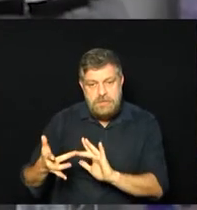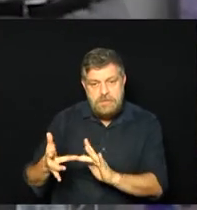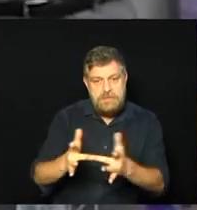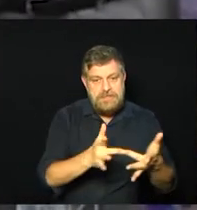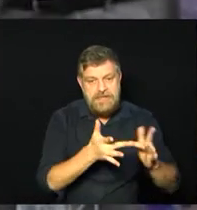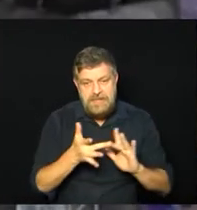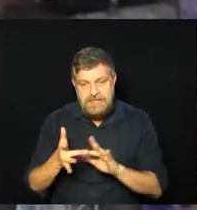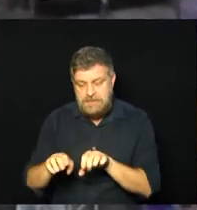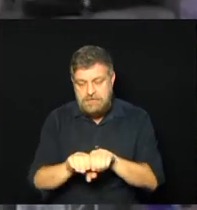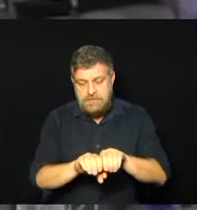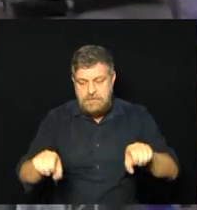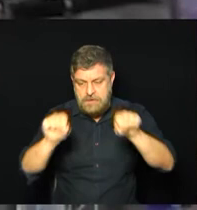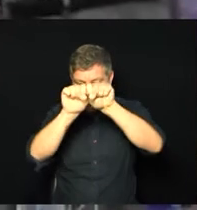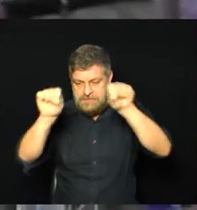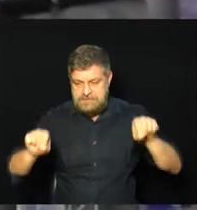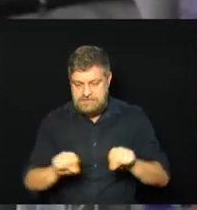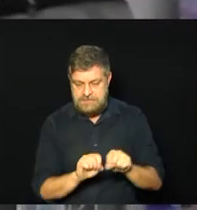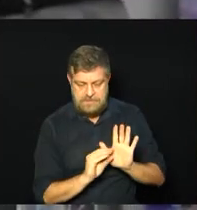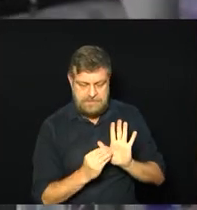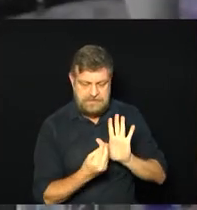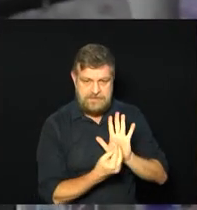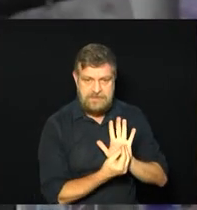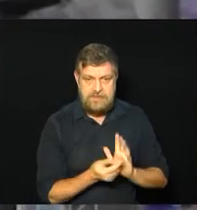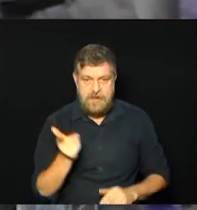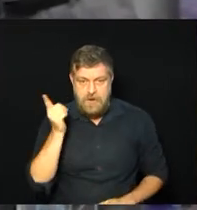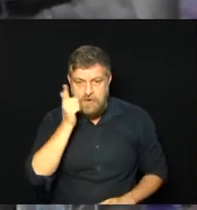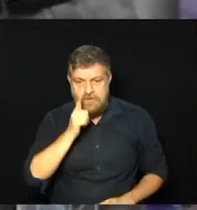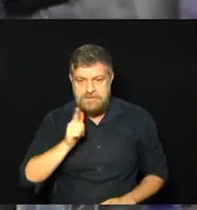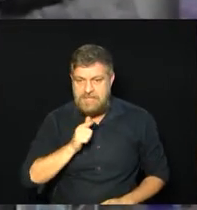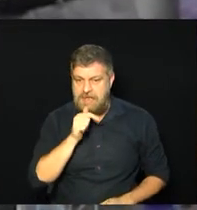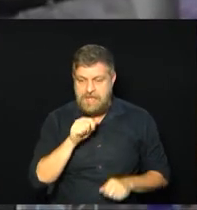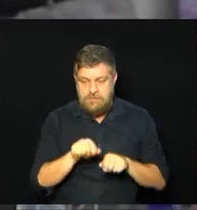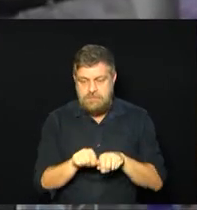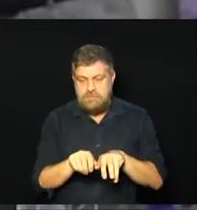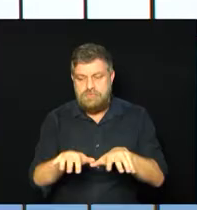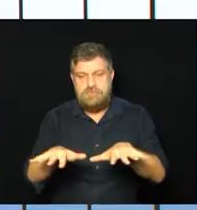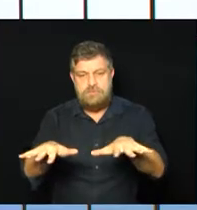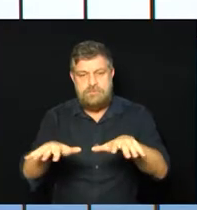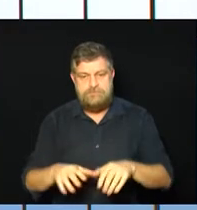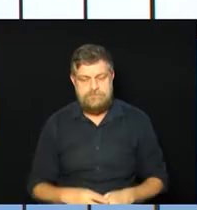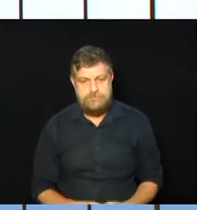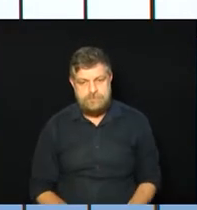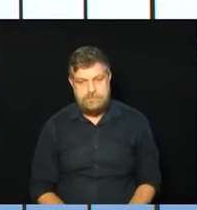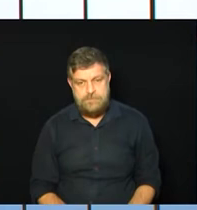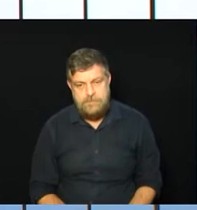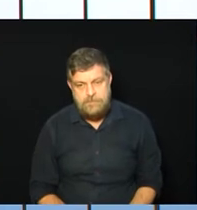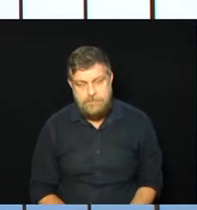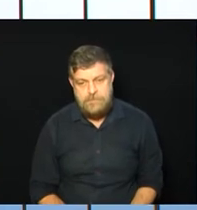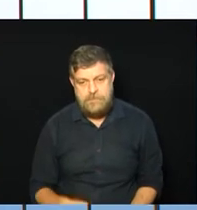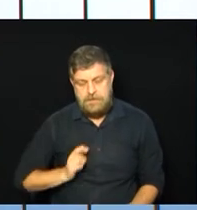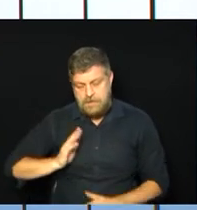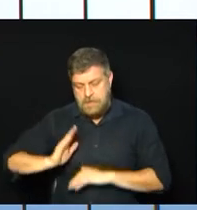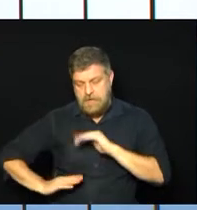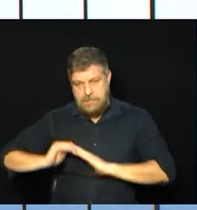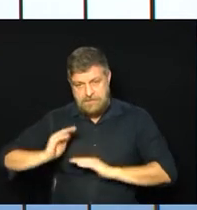sistema de adução da Sanasa e permitindo distribuir essa água para toda a cidade. Entre as ações